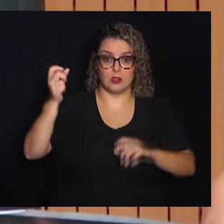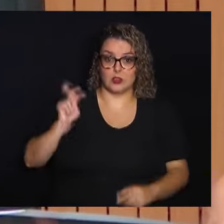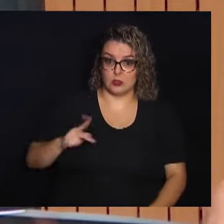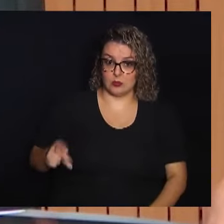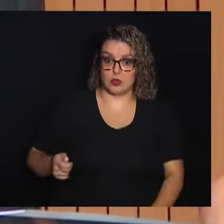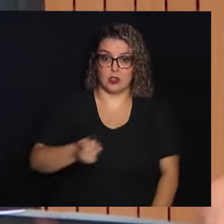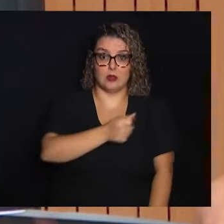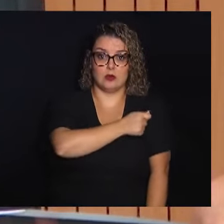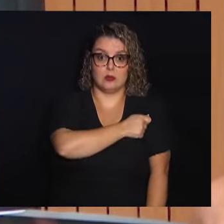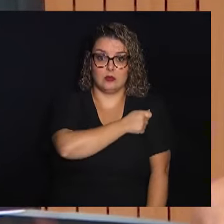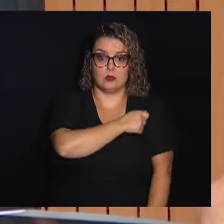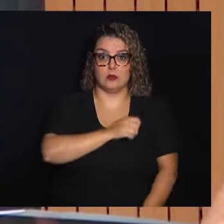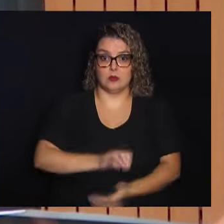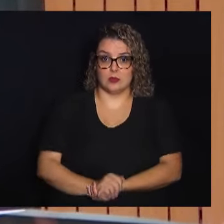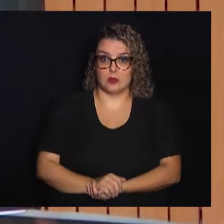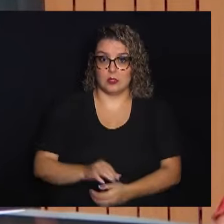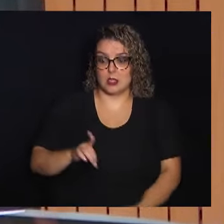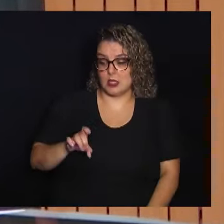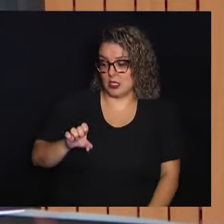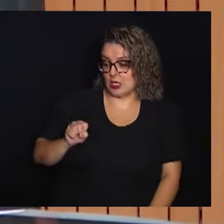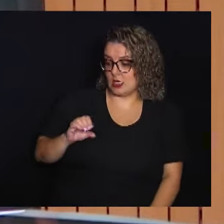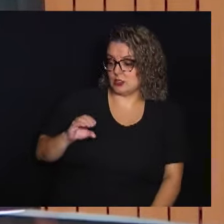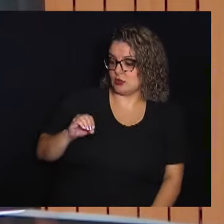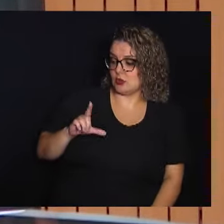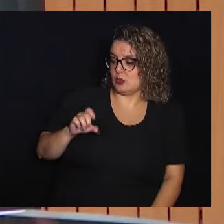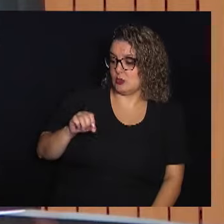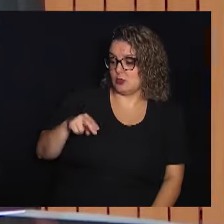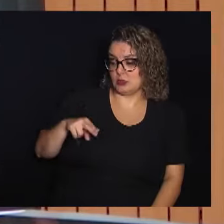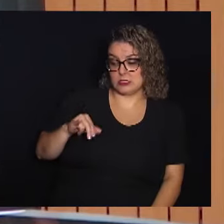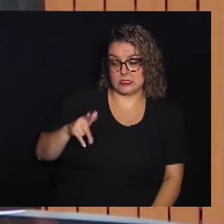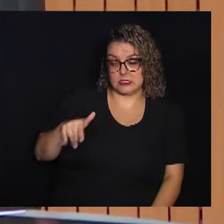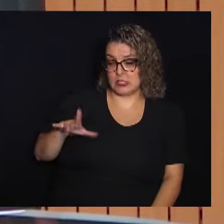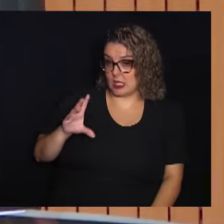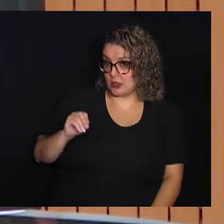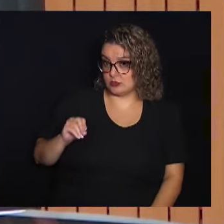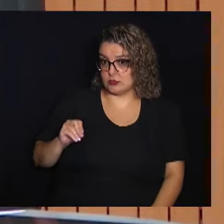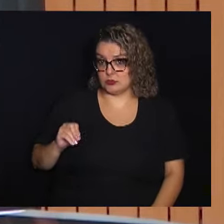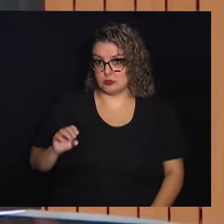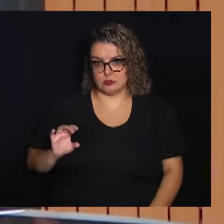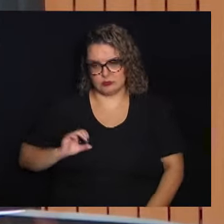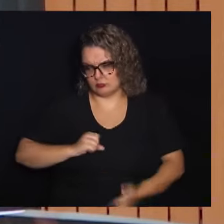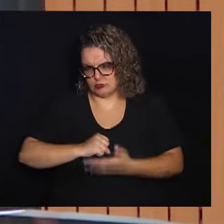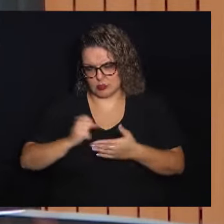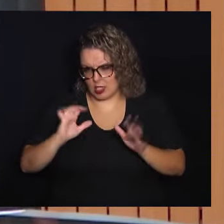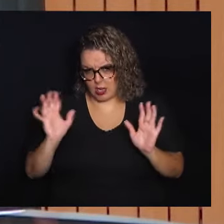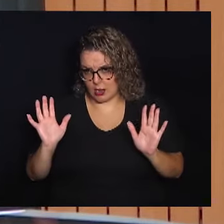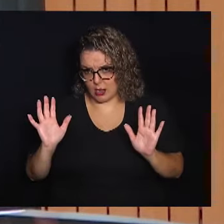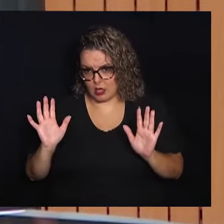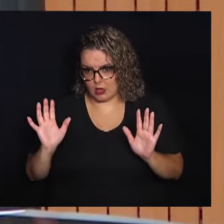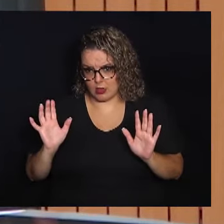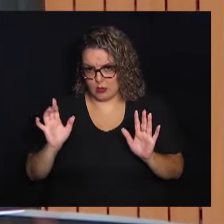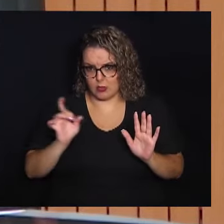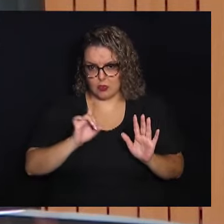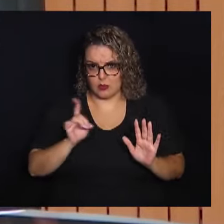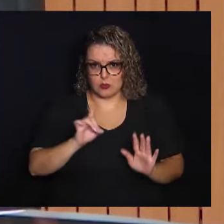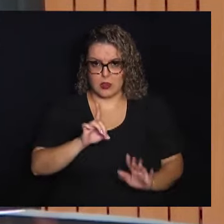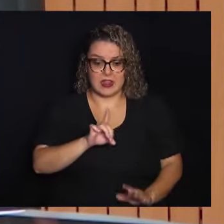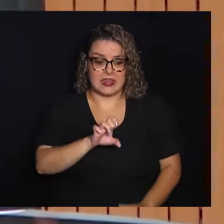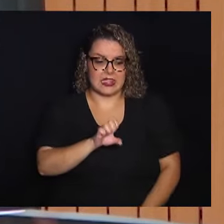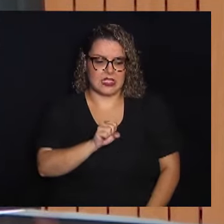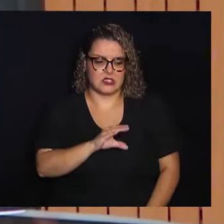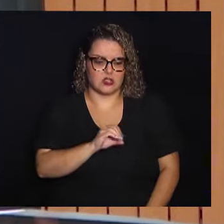de professores e alunos descolonizado nós já fomos né então não é